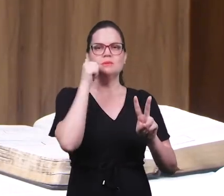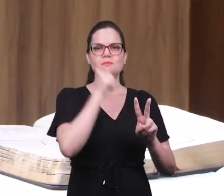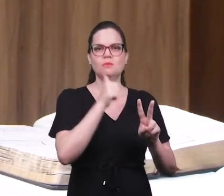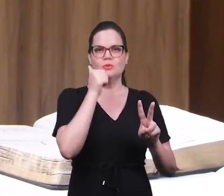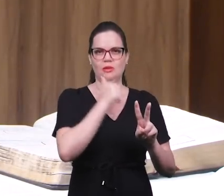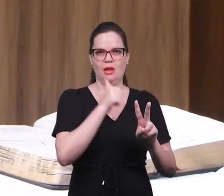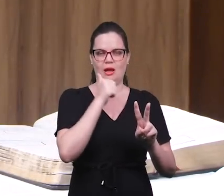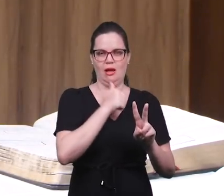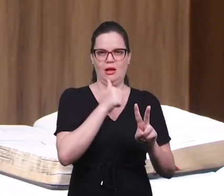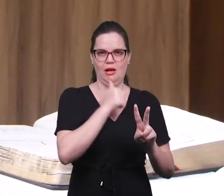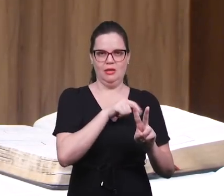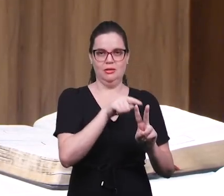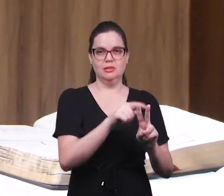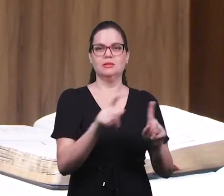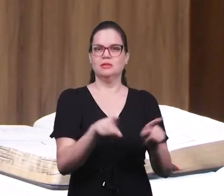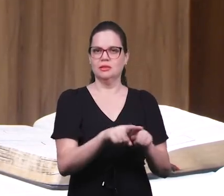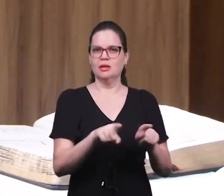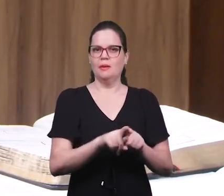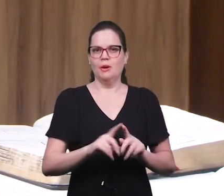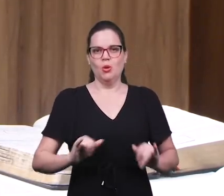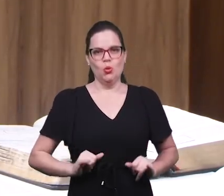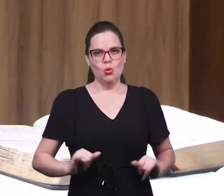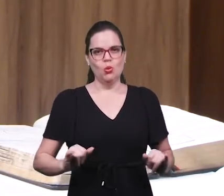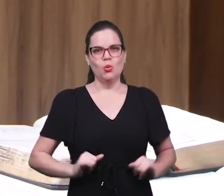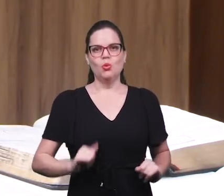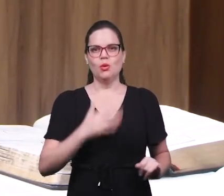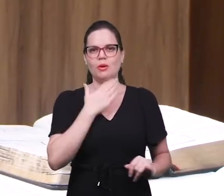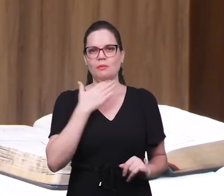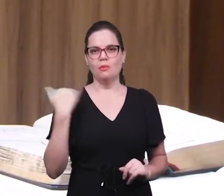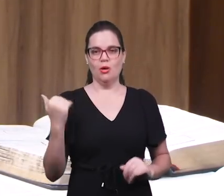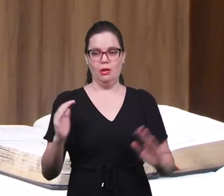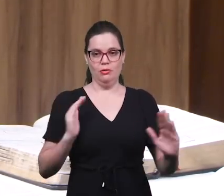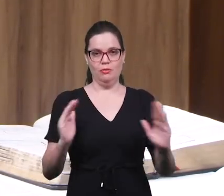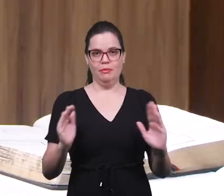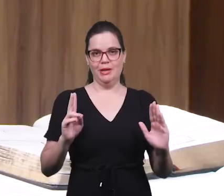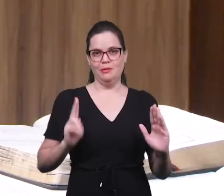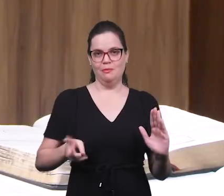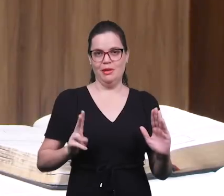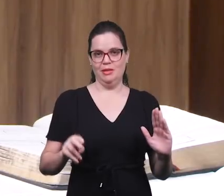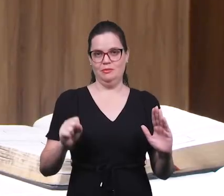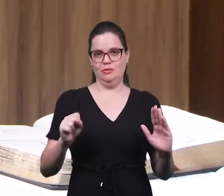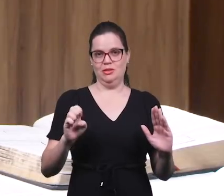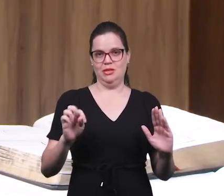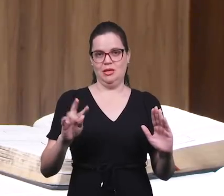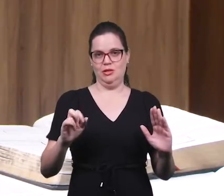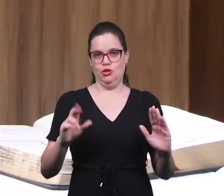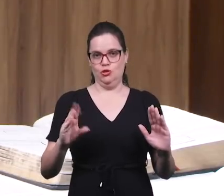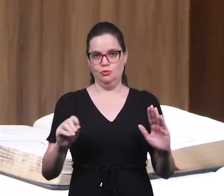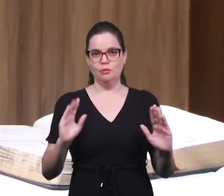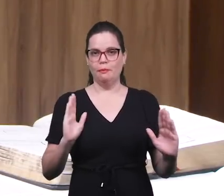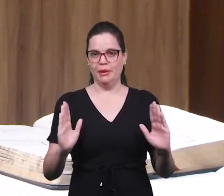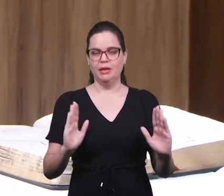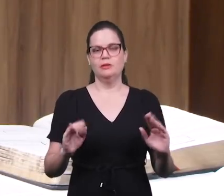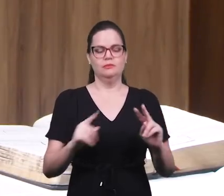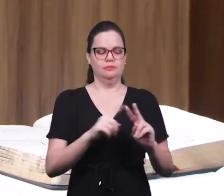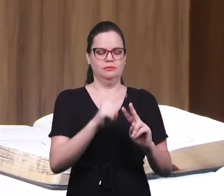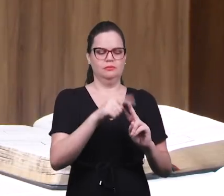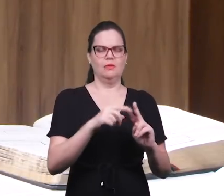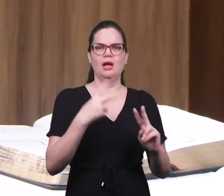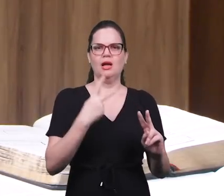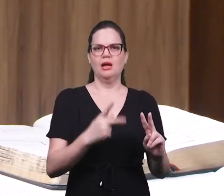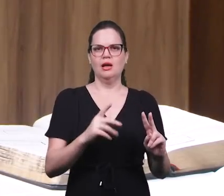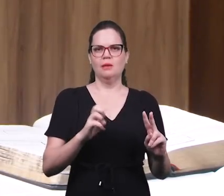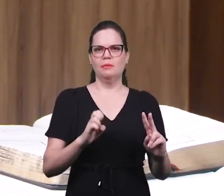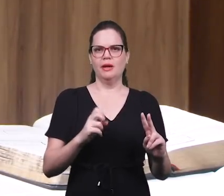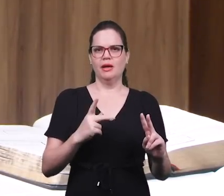duas foram também mortas também nesse tempo de Sétimo Severo. Foram duas servas fiéis. A Perpétua tinha mais ou menos